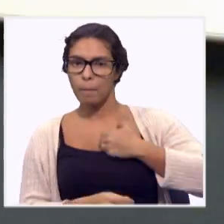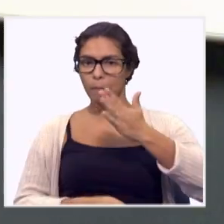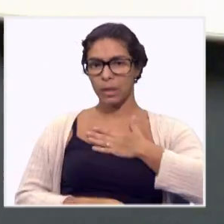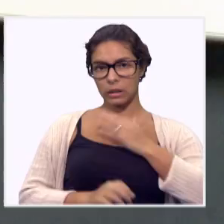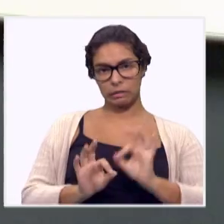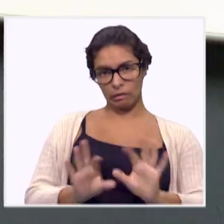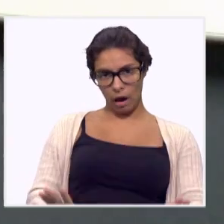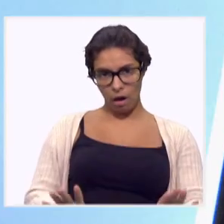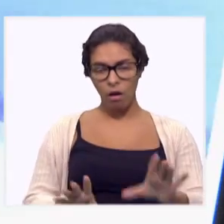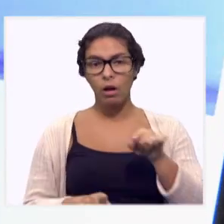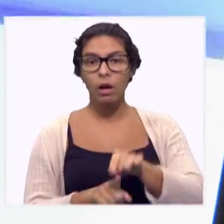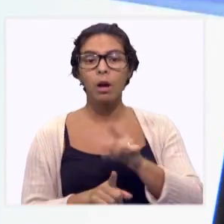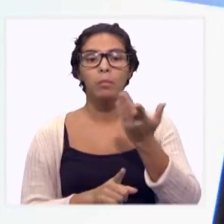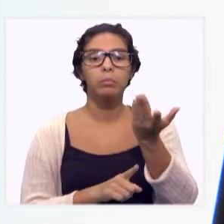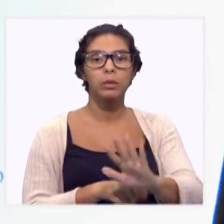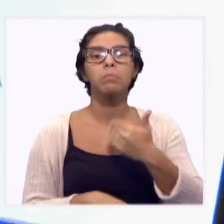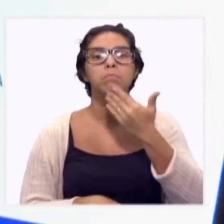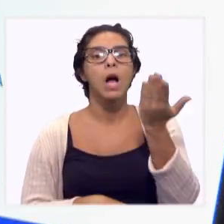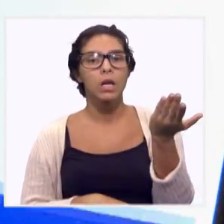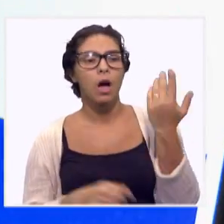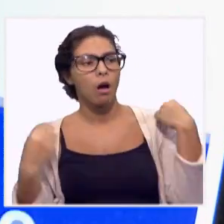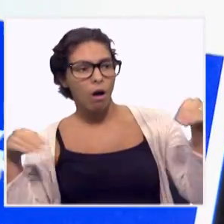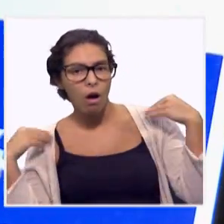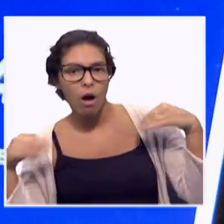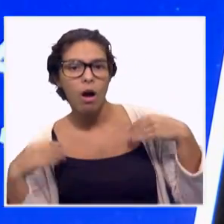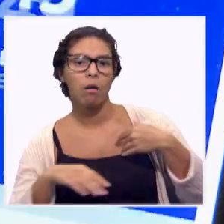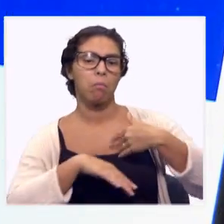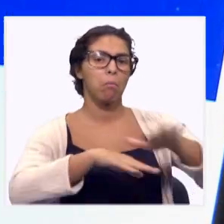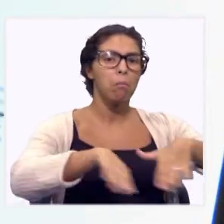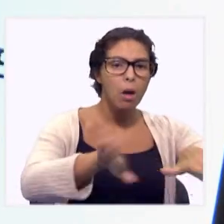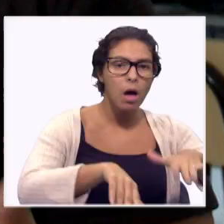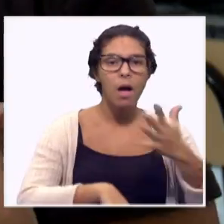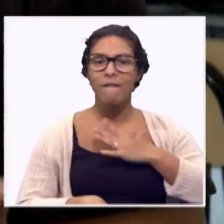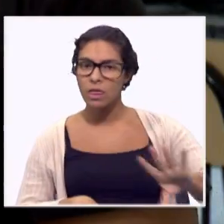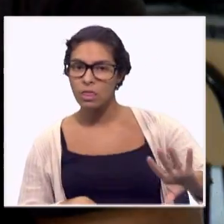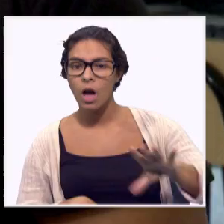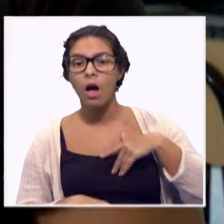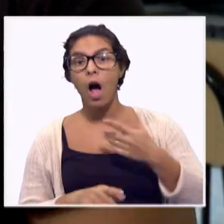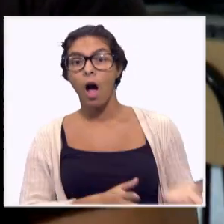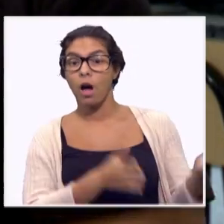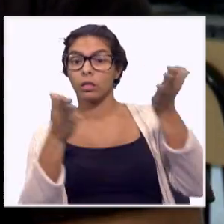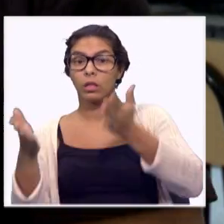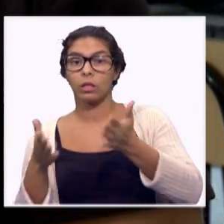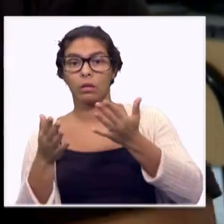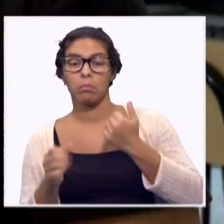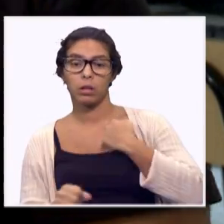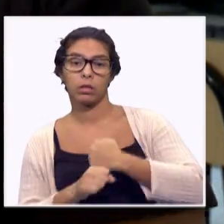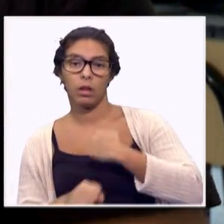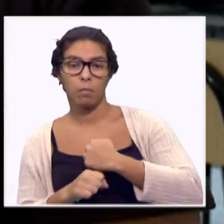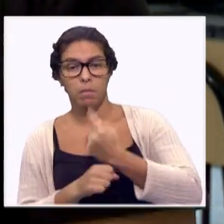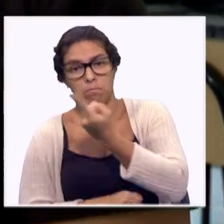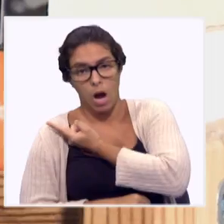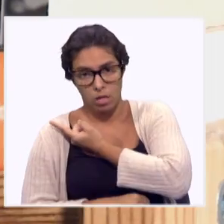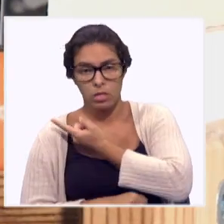como uma empresa, tu geres-te a ti mesmo. Se quiseres de manhã, por exemplo, ir para a praia ou ir treinar, tu podes fazê-lo, mas não podes esquecer que tens a parte do trabalho que também